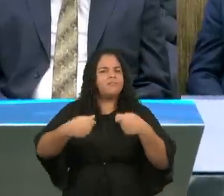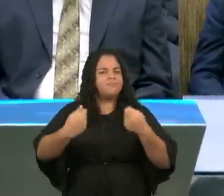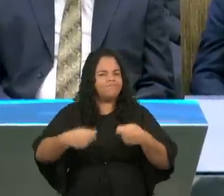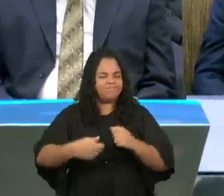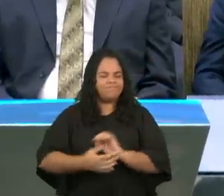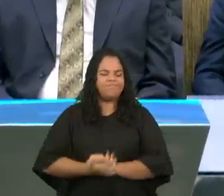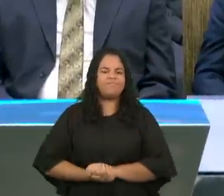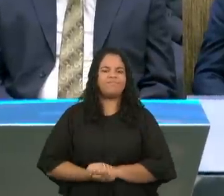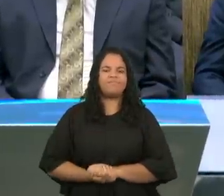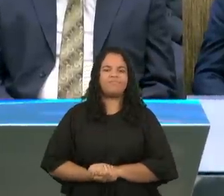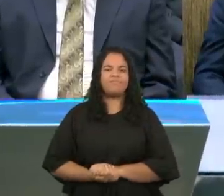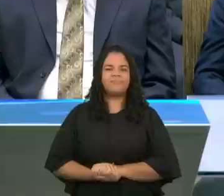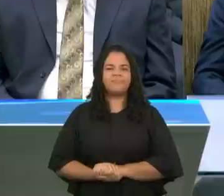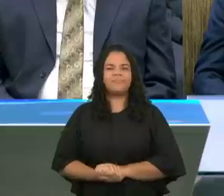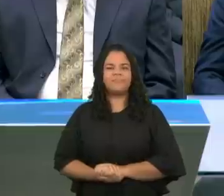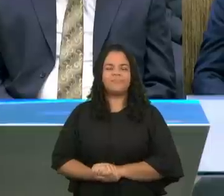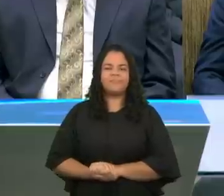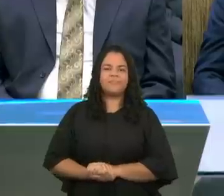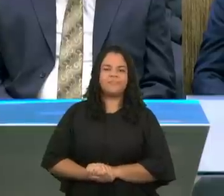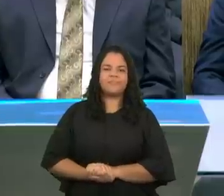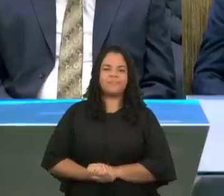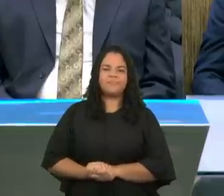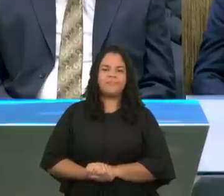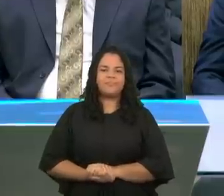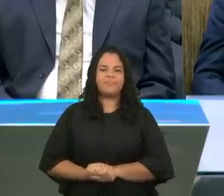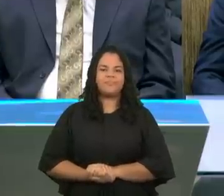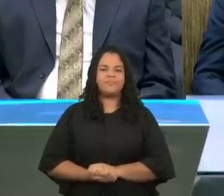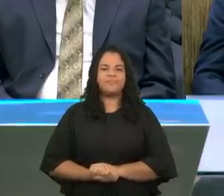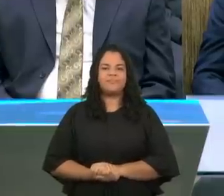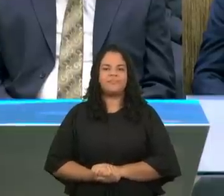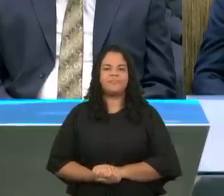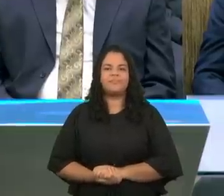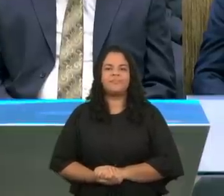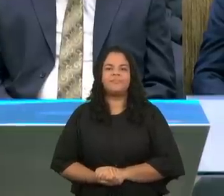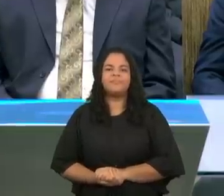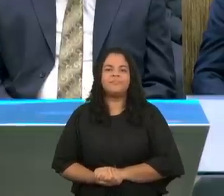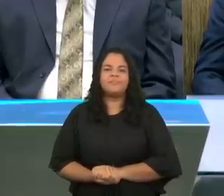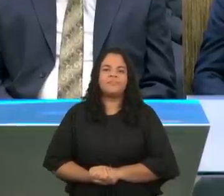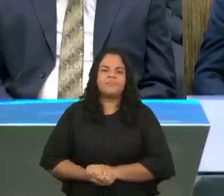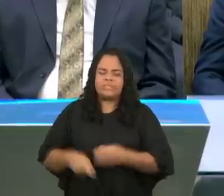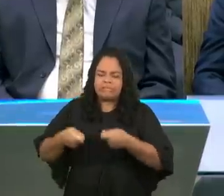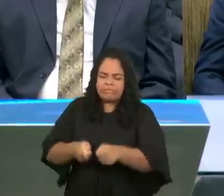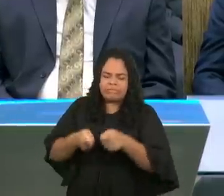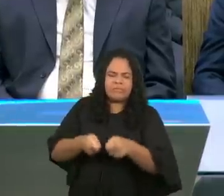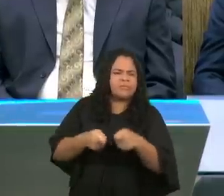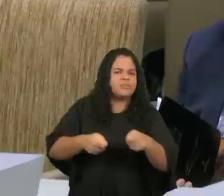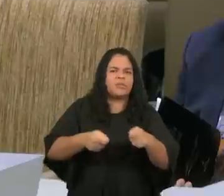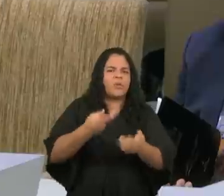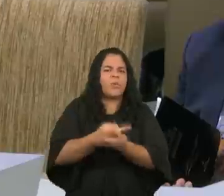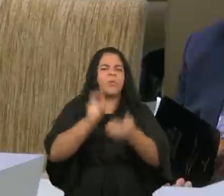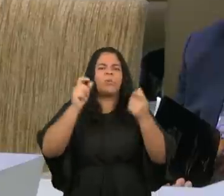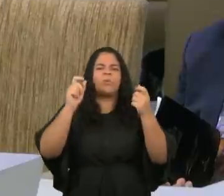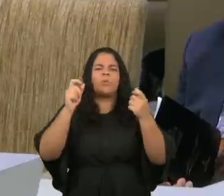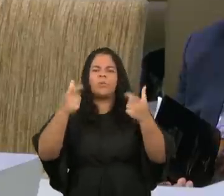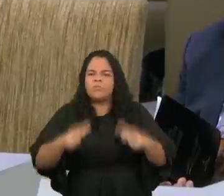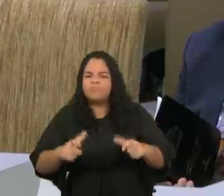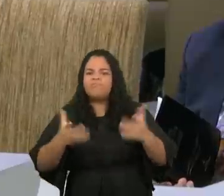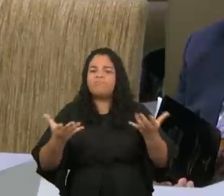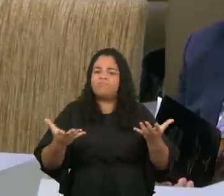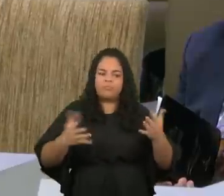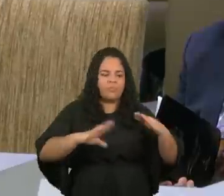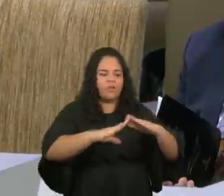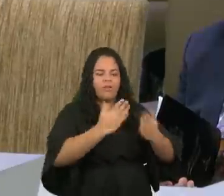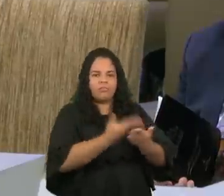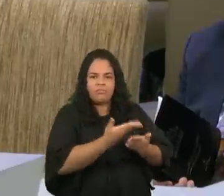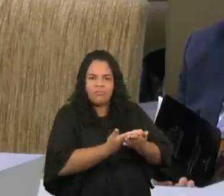Somos provocados nas escolas, nas faculdades. Me lembro de um professor que toda vez